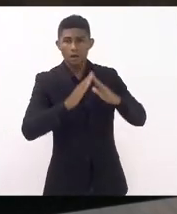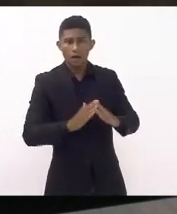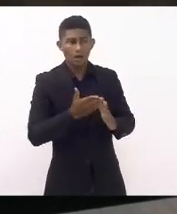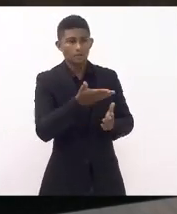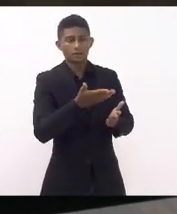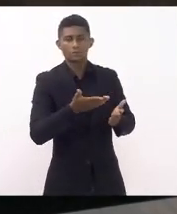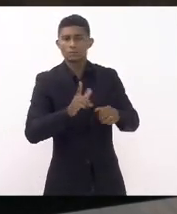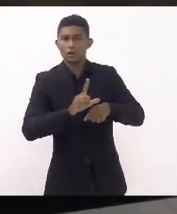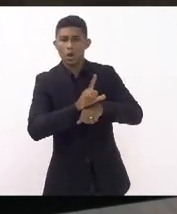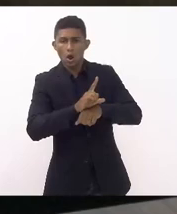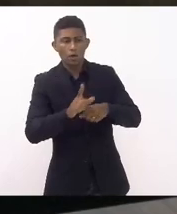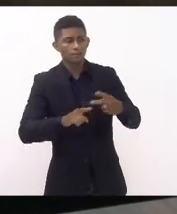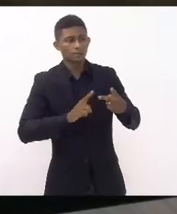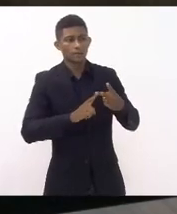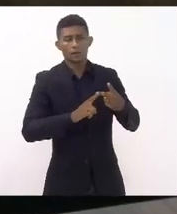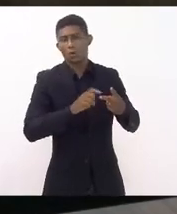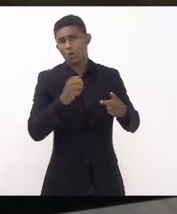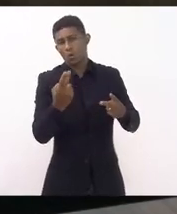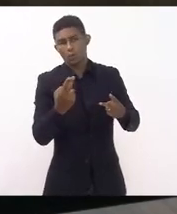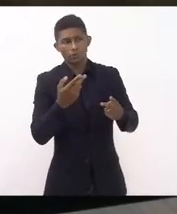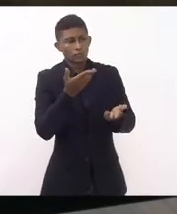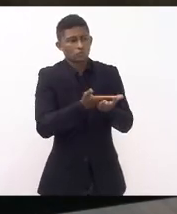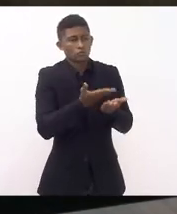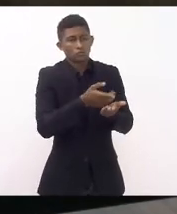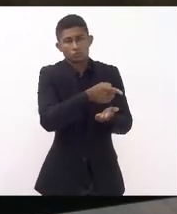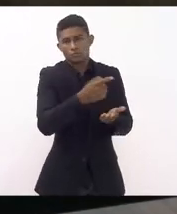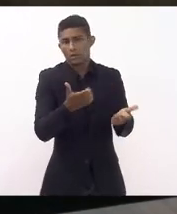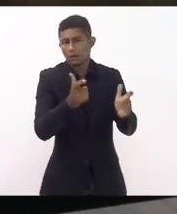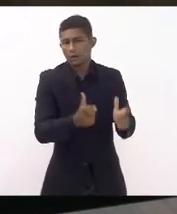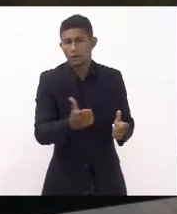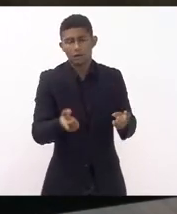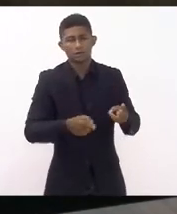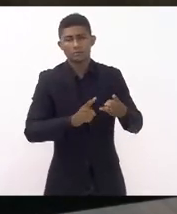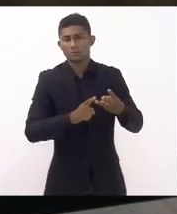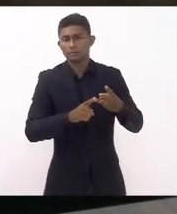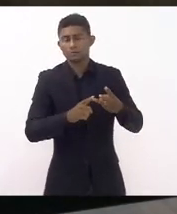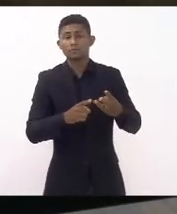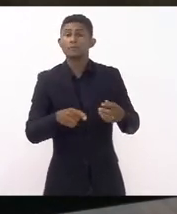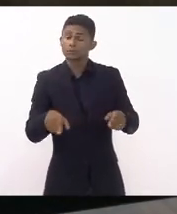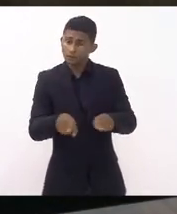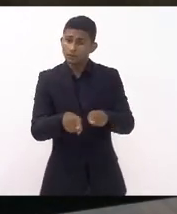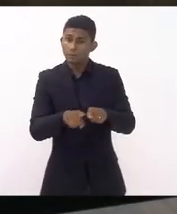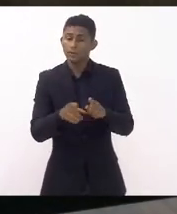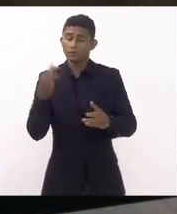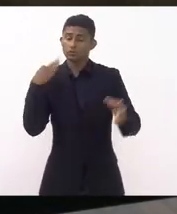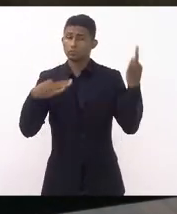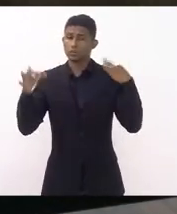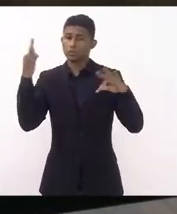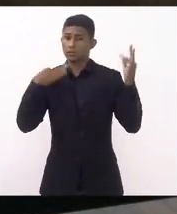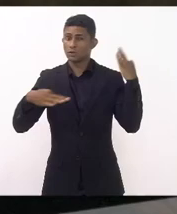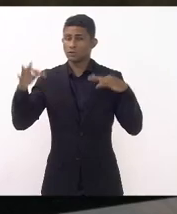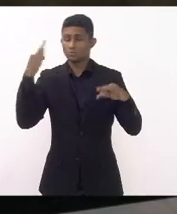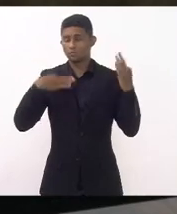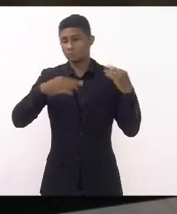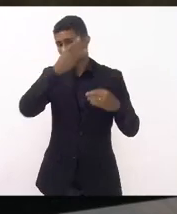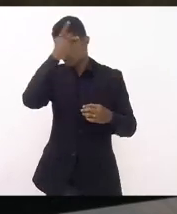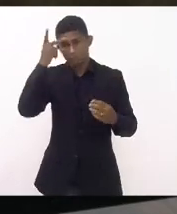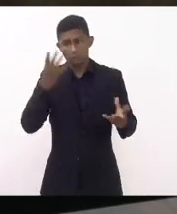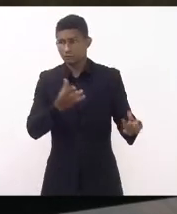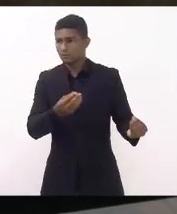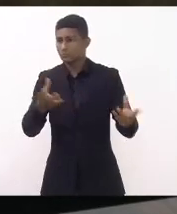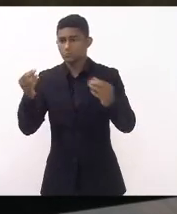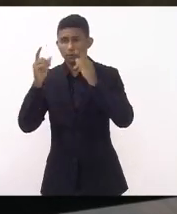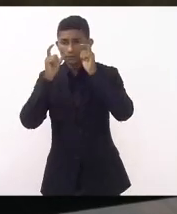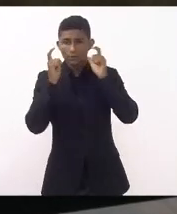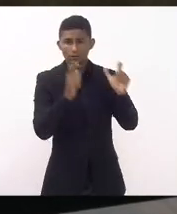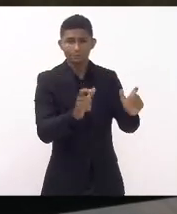ali, quem estuda ali, e além disso é uma área de interesse turístico. Eu faço aqui um apelo ao